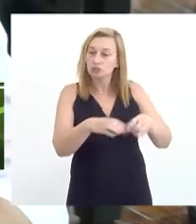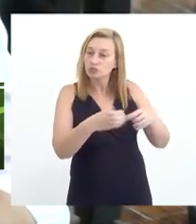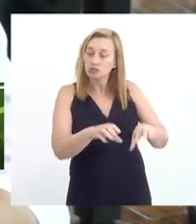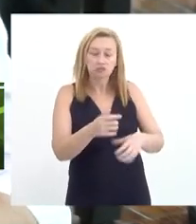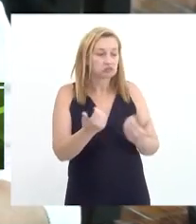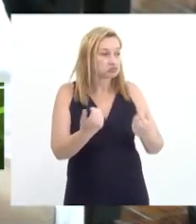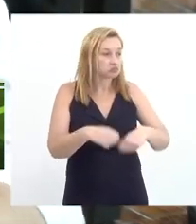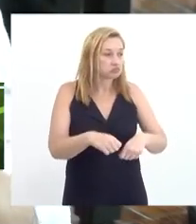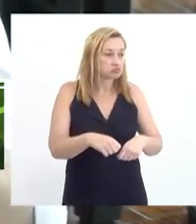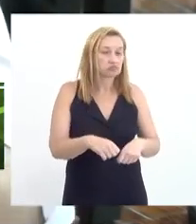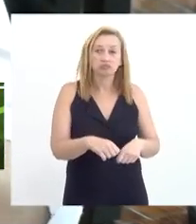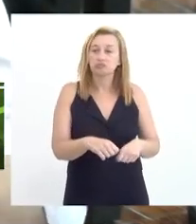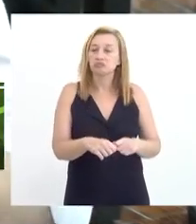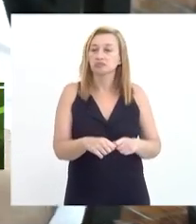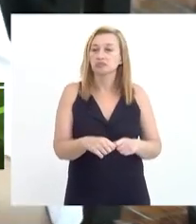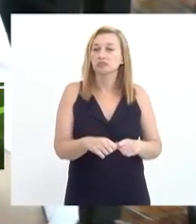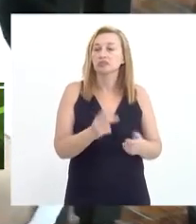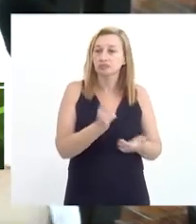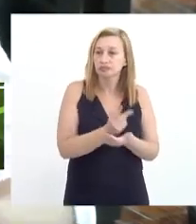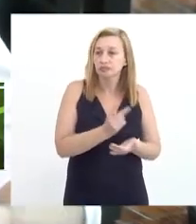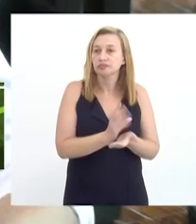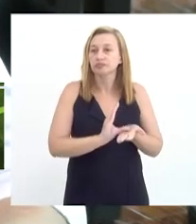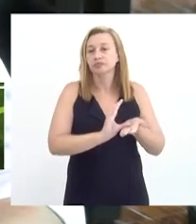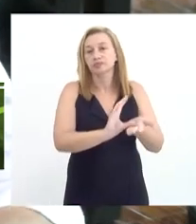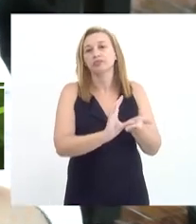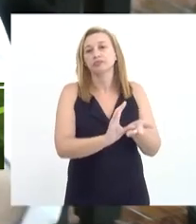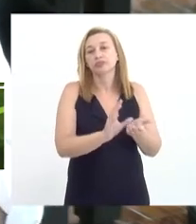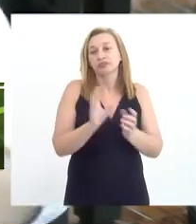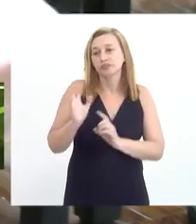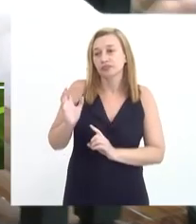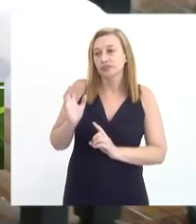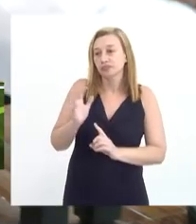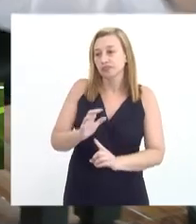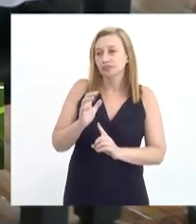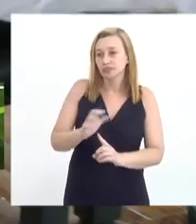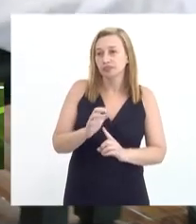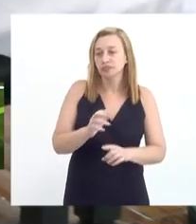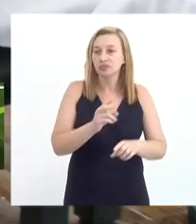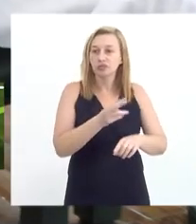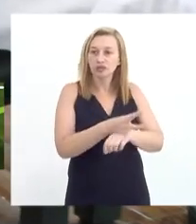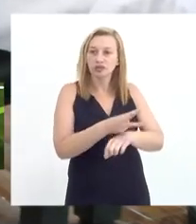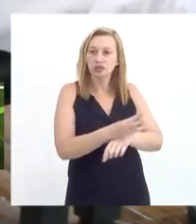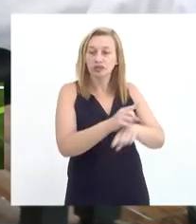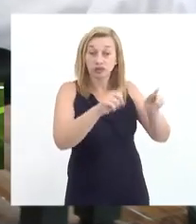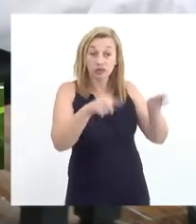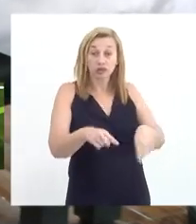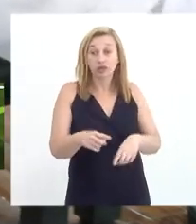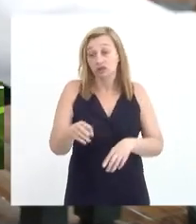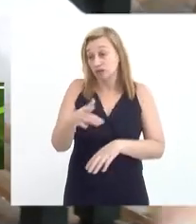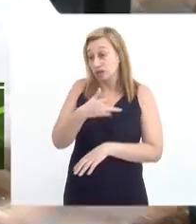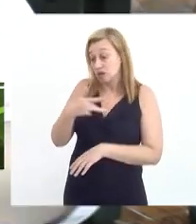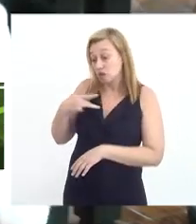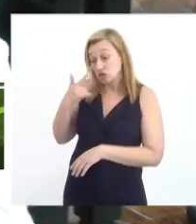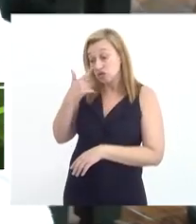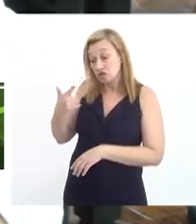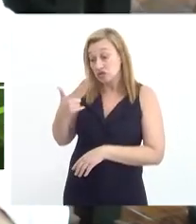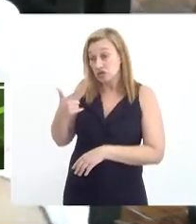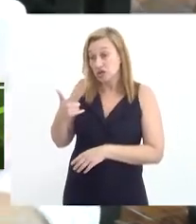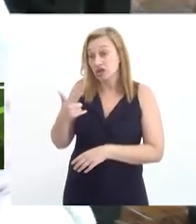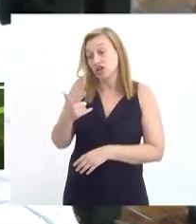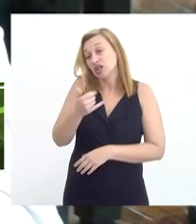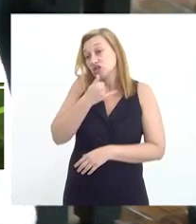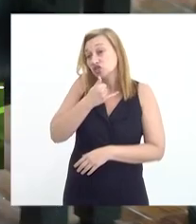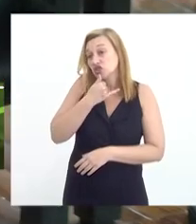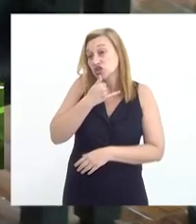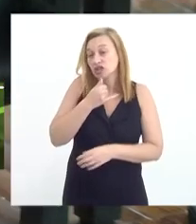orçamento E aí vai ser Induzido a fazer Terceirizações Que na saúde É a tragédia Que a gente já viu Das OAS E na educação